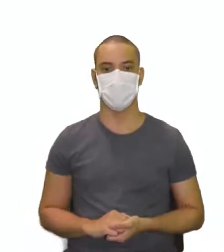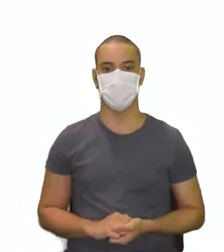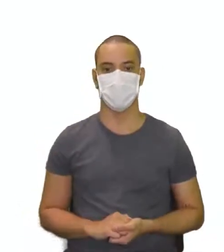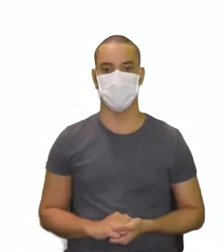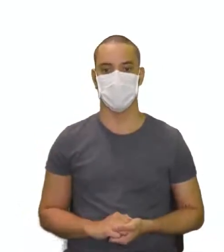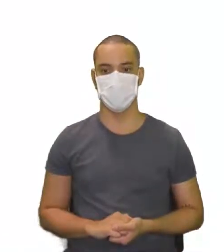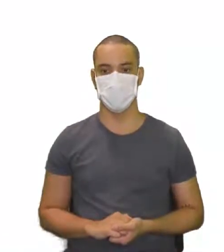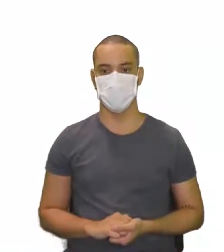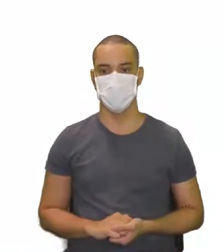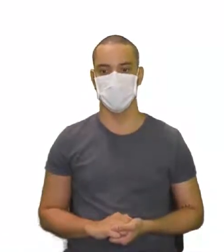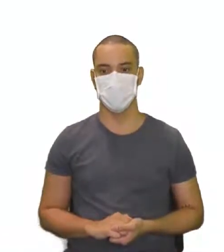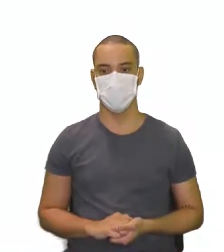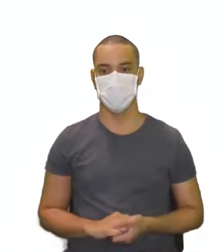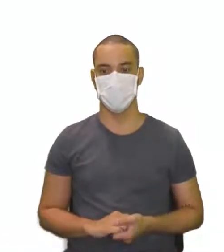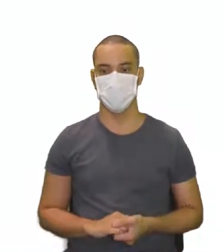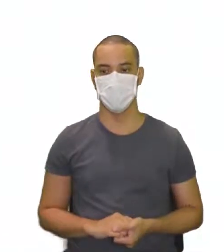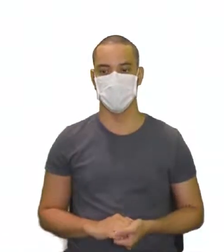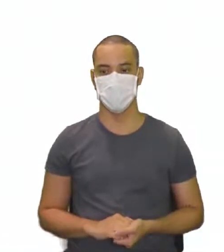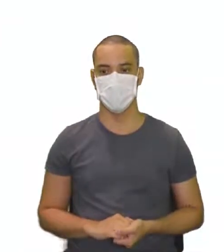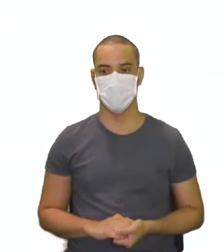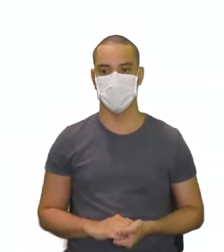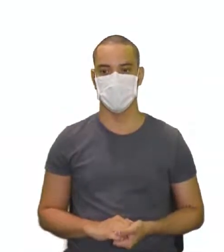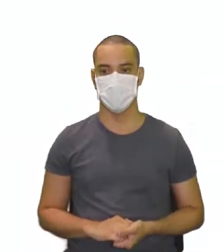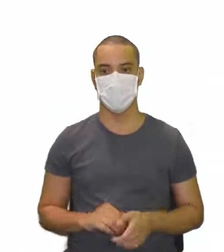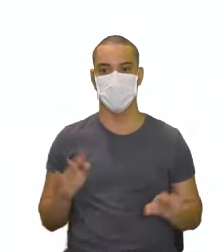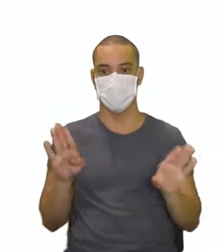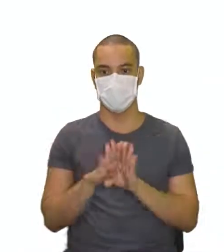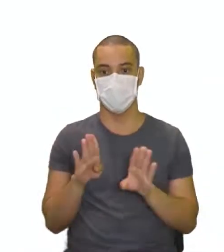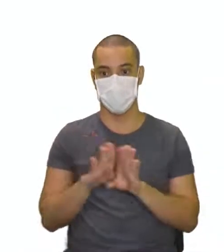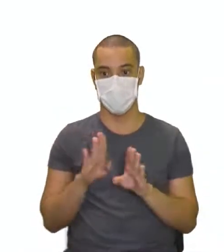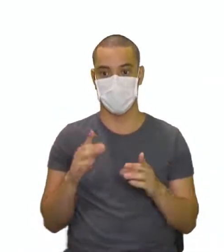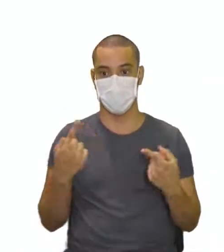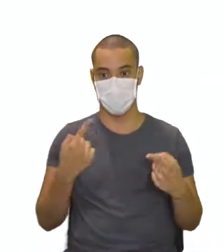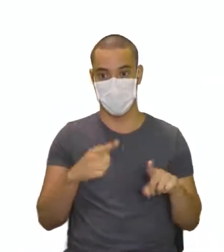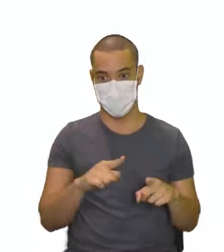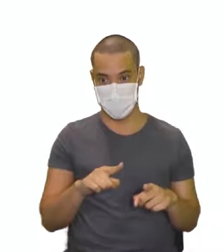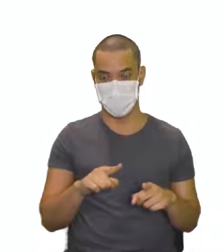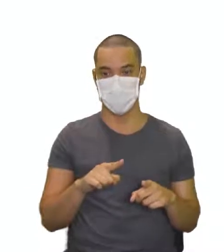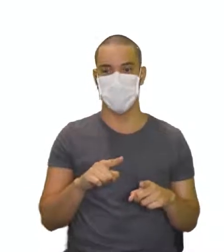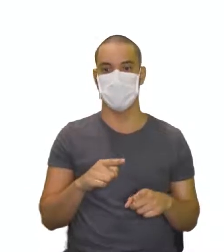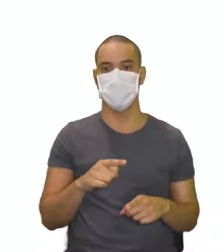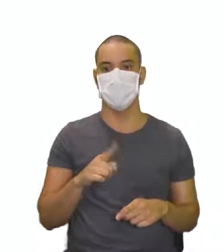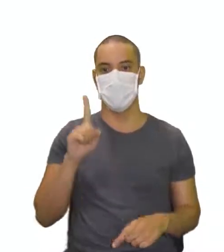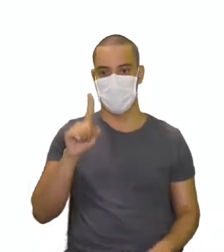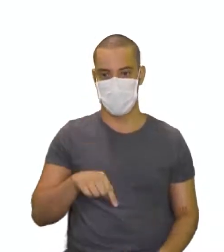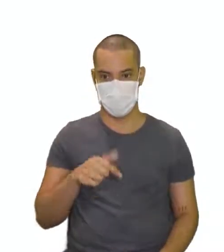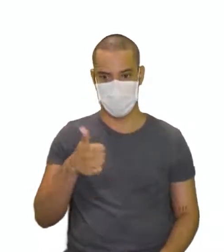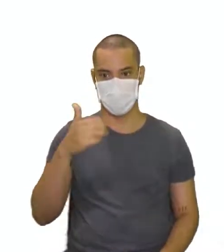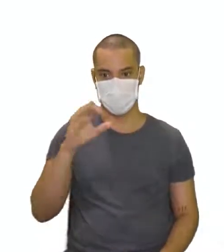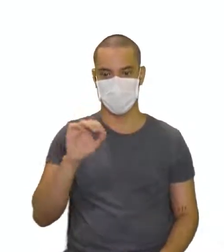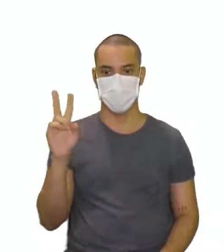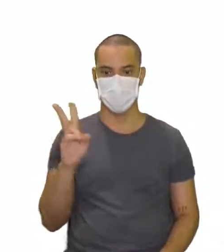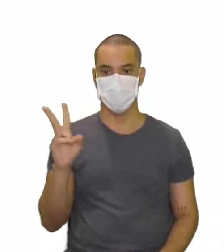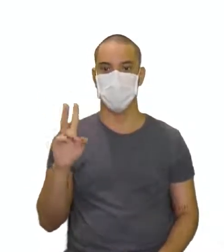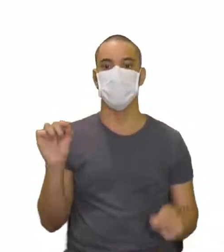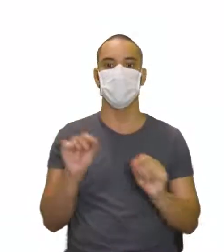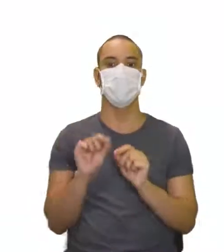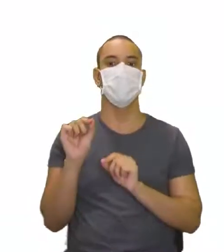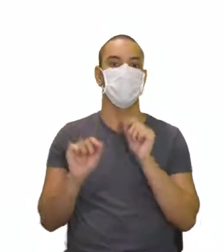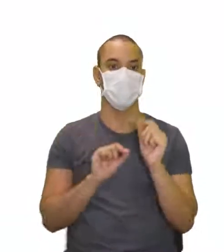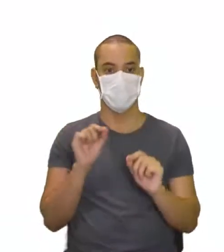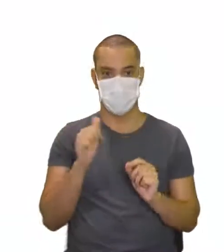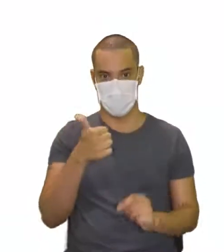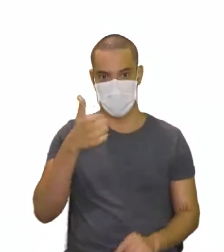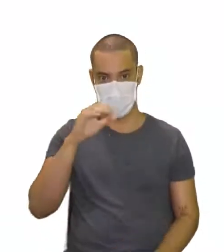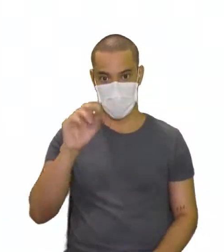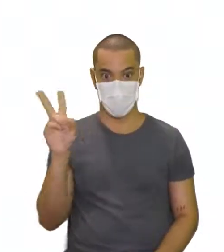ó? Notamos também que a contra-eletromotriz, que é o Epsilon' do receptor, vale quanto? 10 volts. Vocês